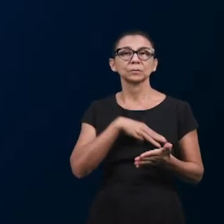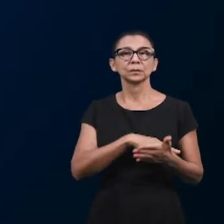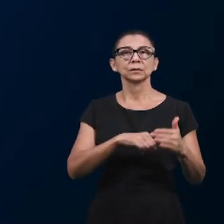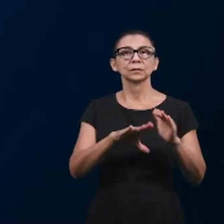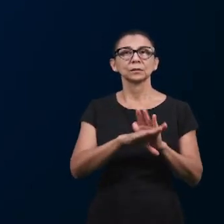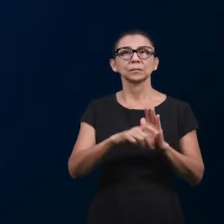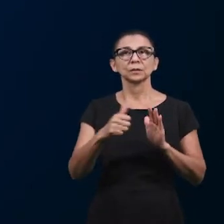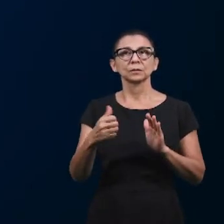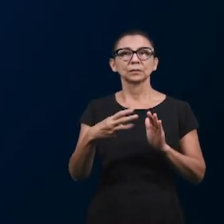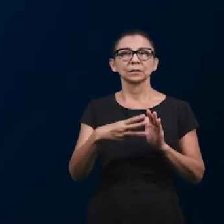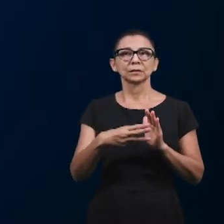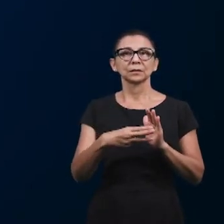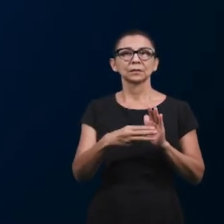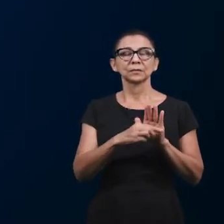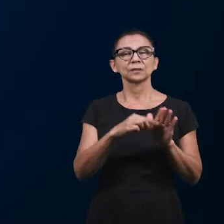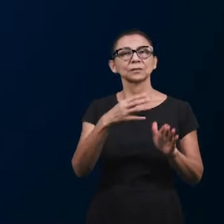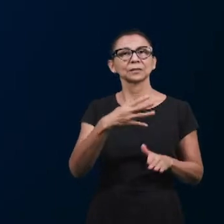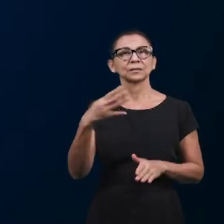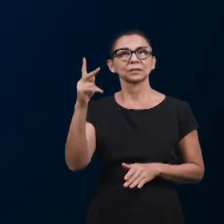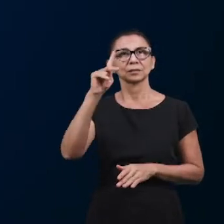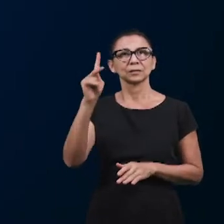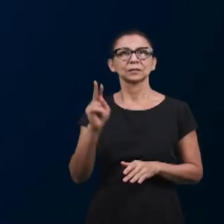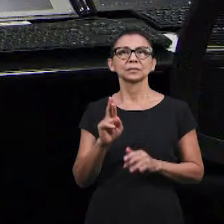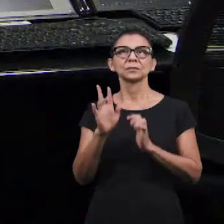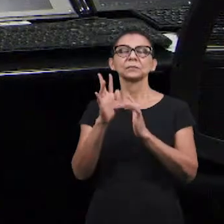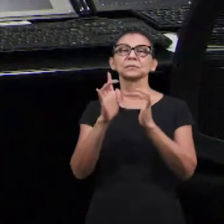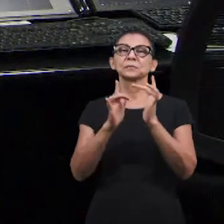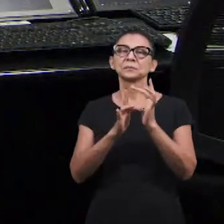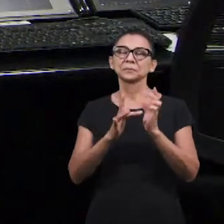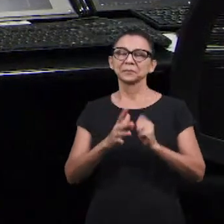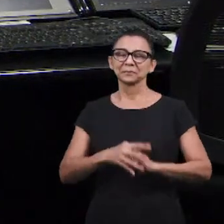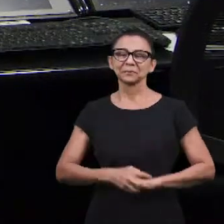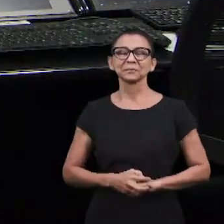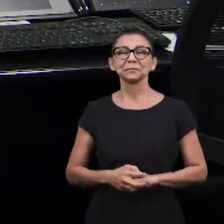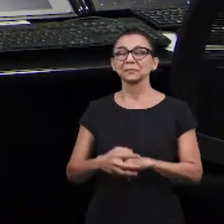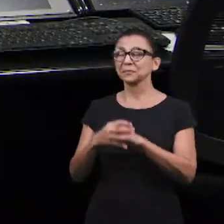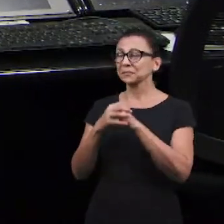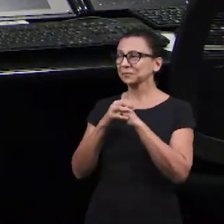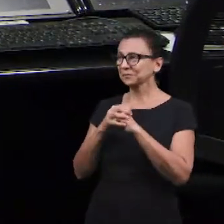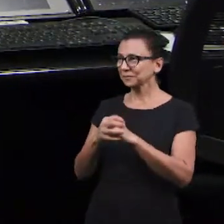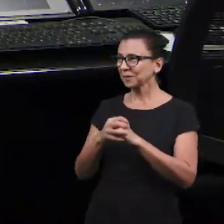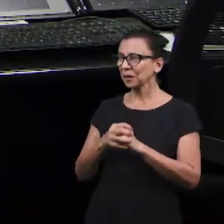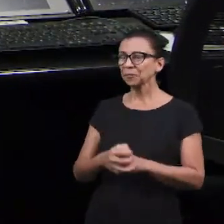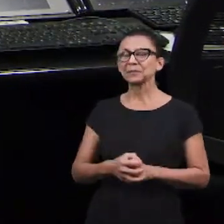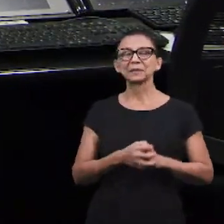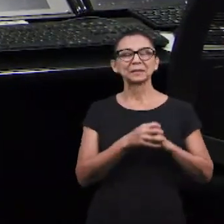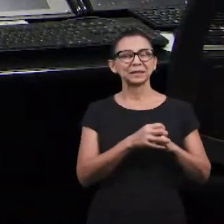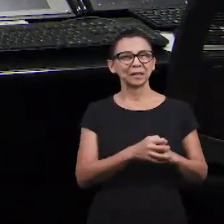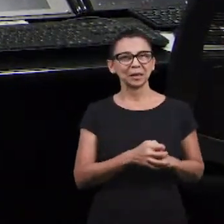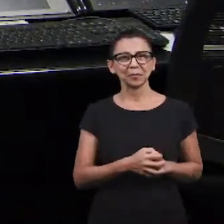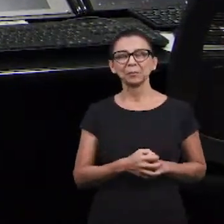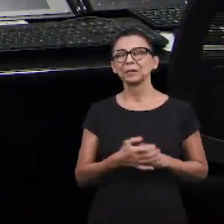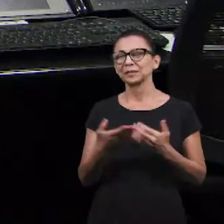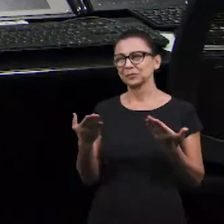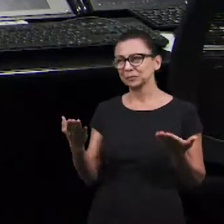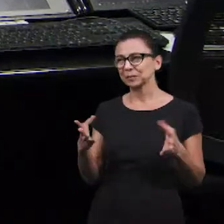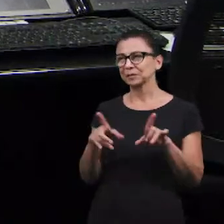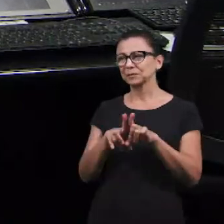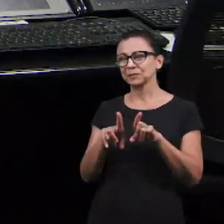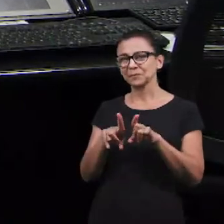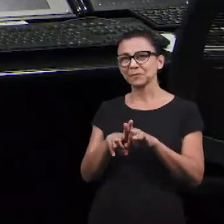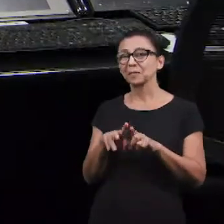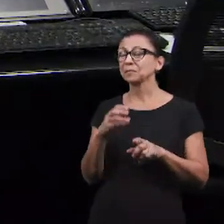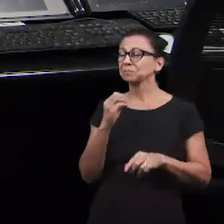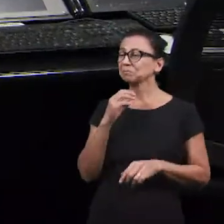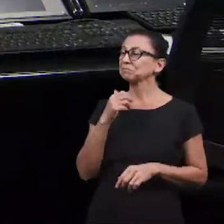13:44. La paz del Señor Jesús. Amém, irmã Renate. A paz do Senhor Jesus para a irmã também. Muito